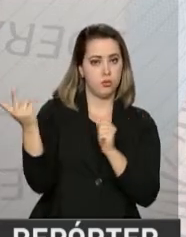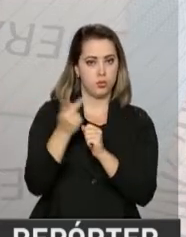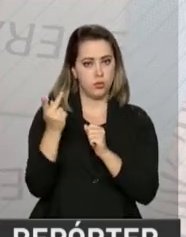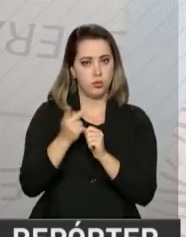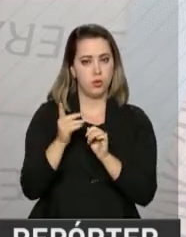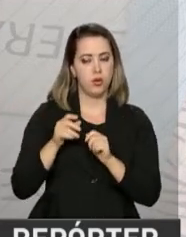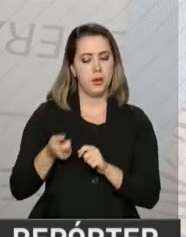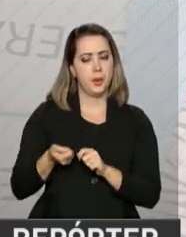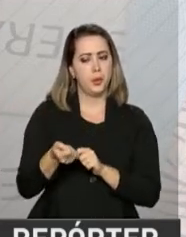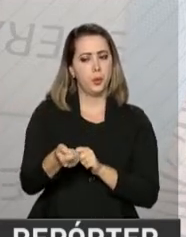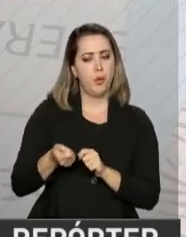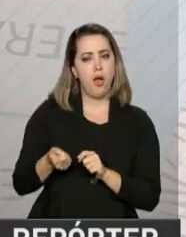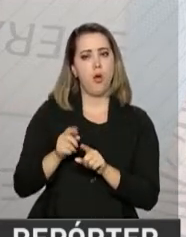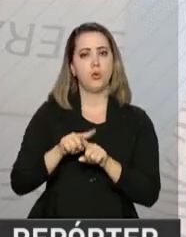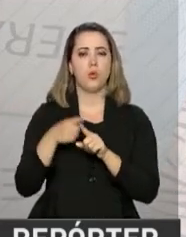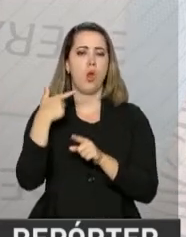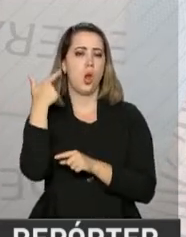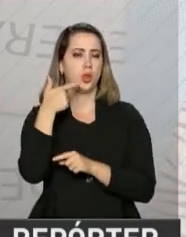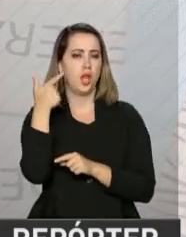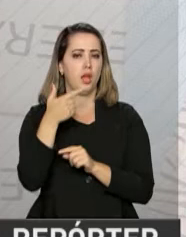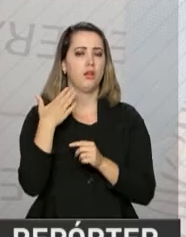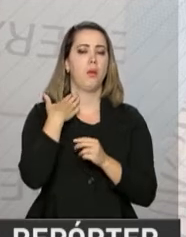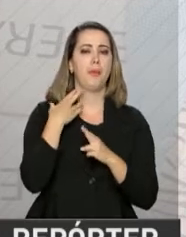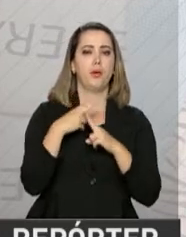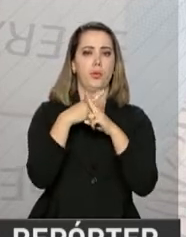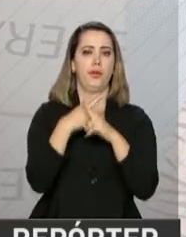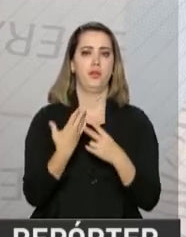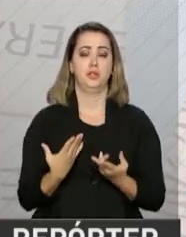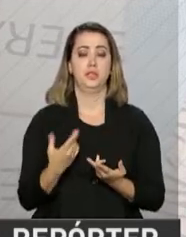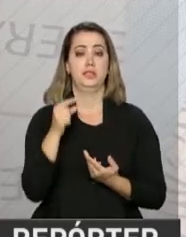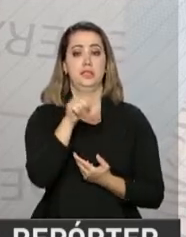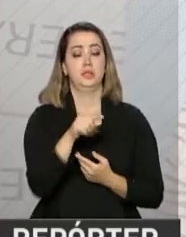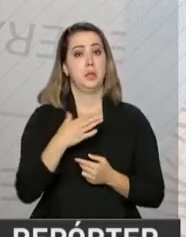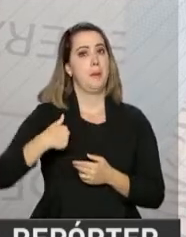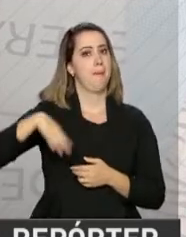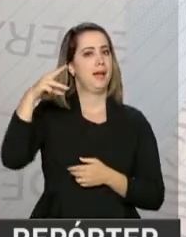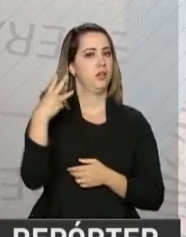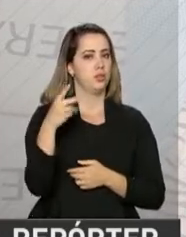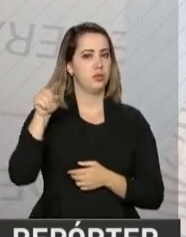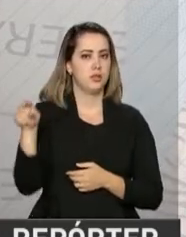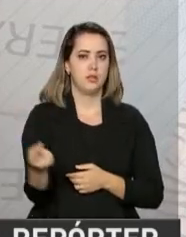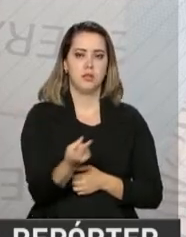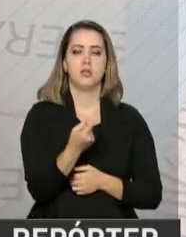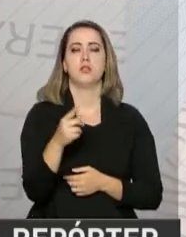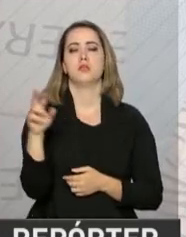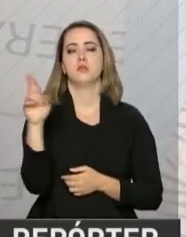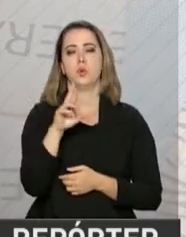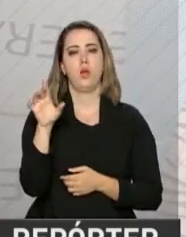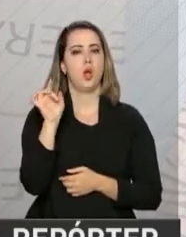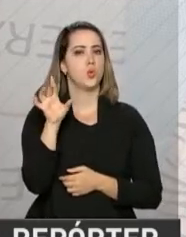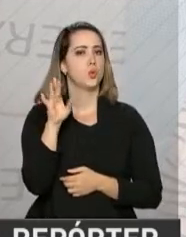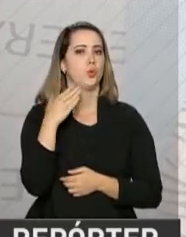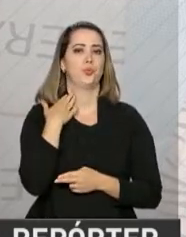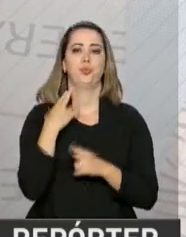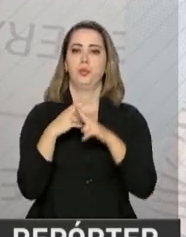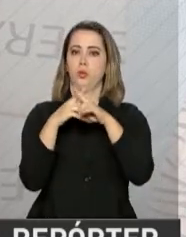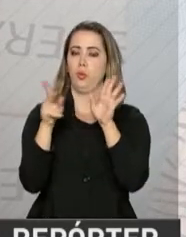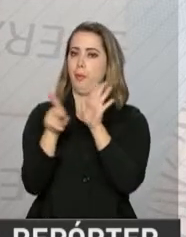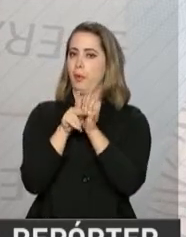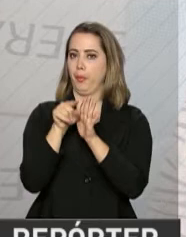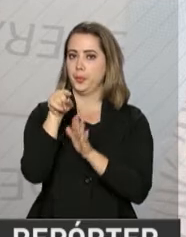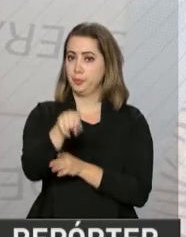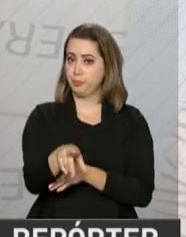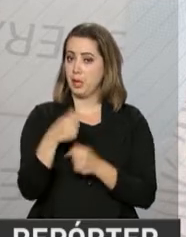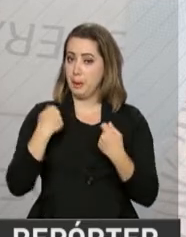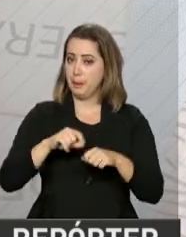ou técnicas e correspondentes caixa e acima disso nas agências os trabalhadores devem ter